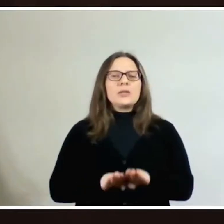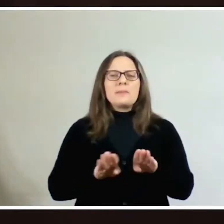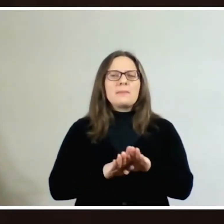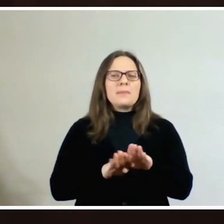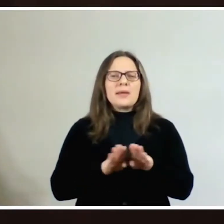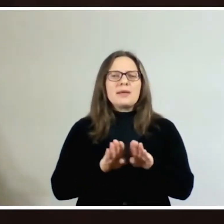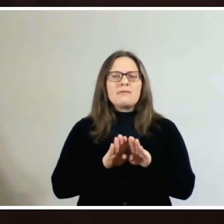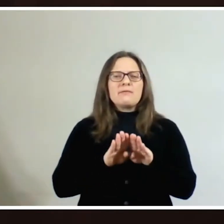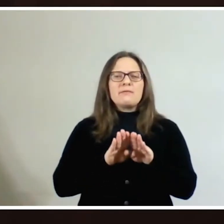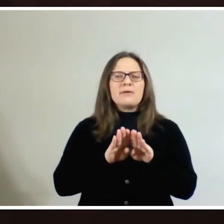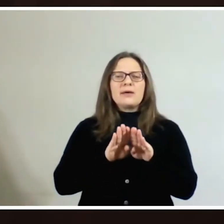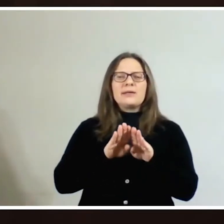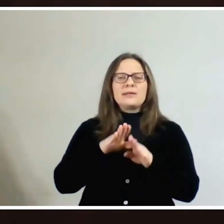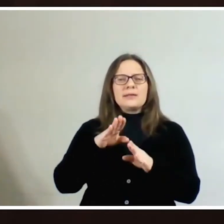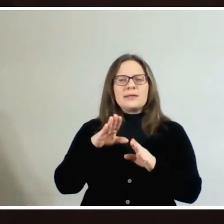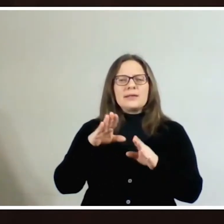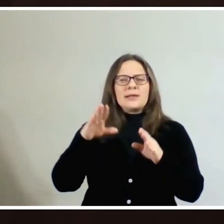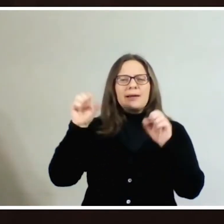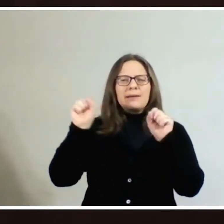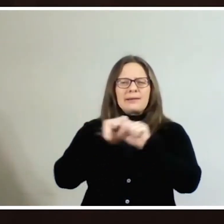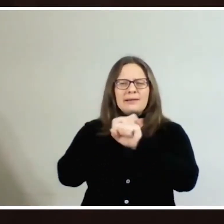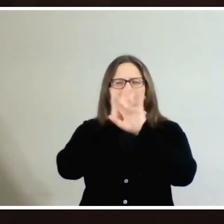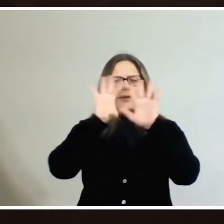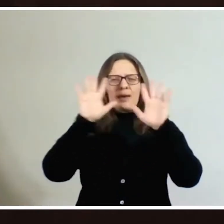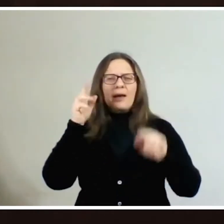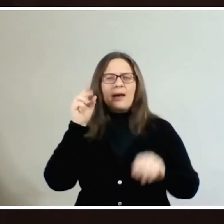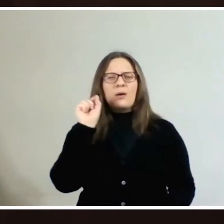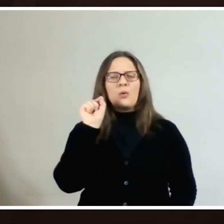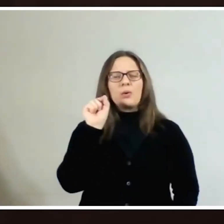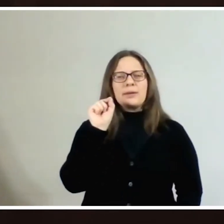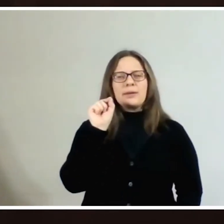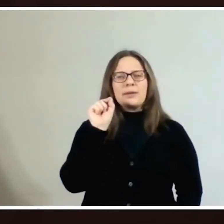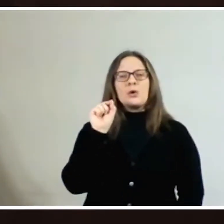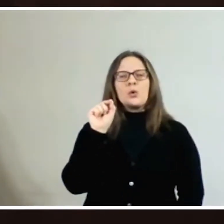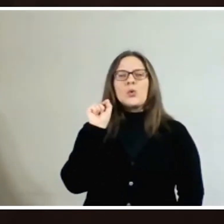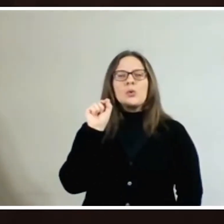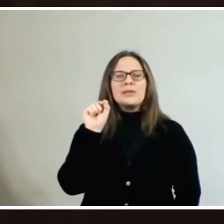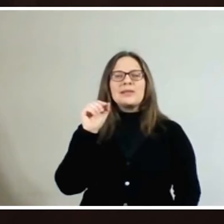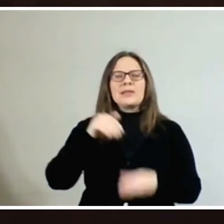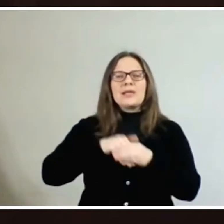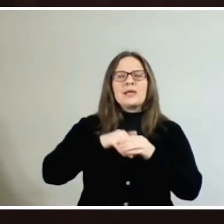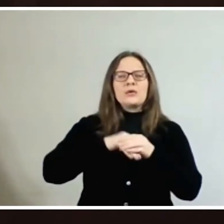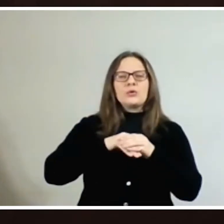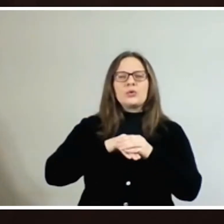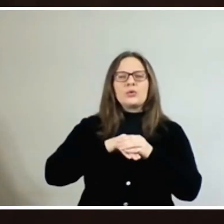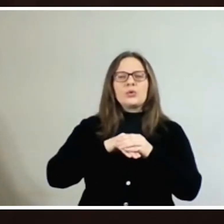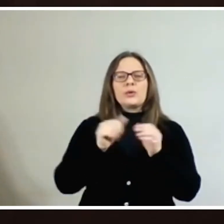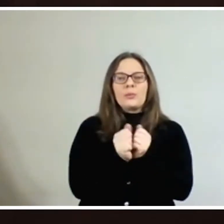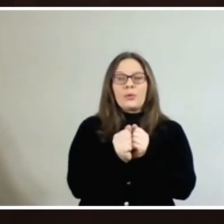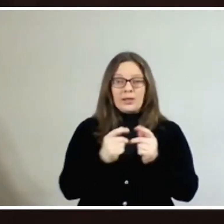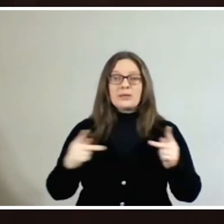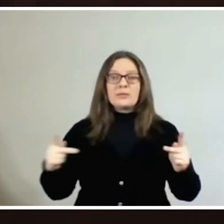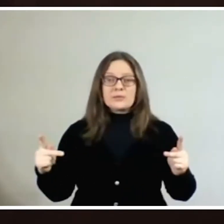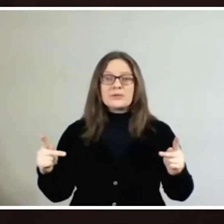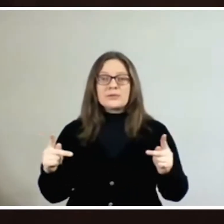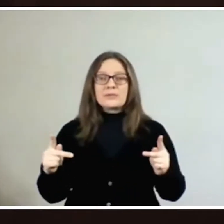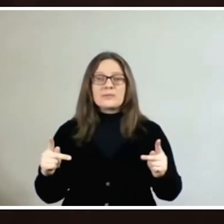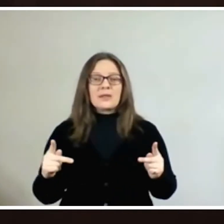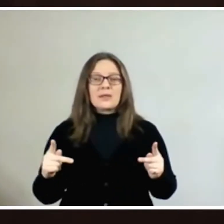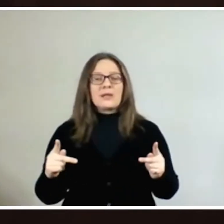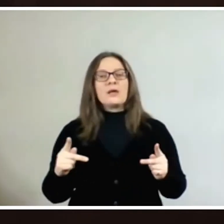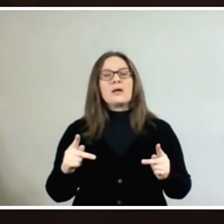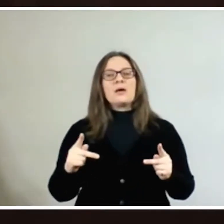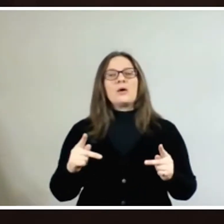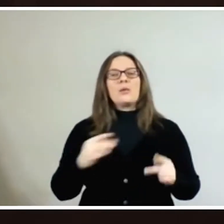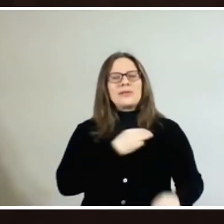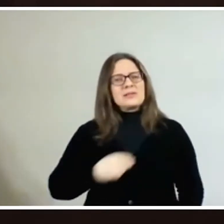acontecimentos que estão descritos no livro de Apocalipse. Isto é, o ministério de João não só foi útil no primeiro século, no final do primeiro